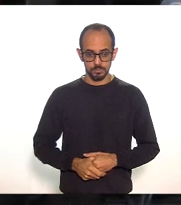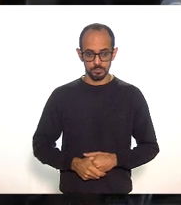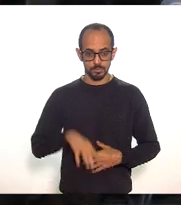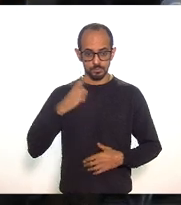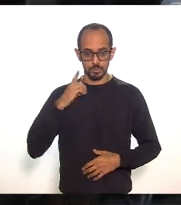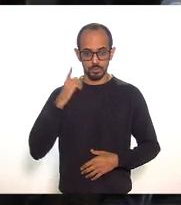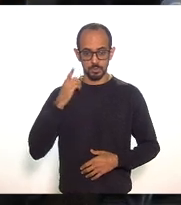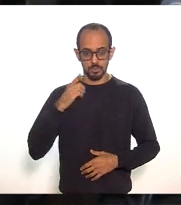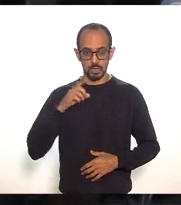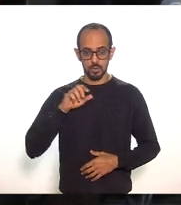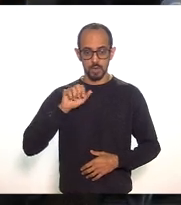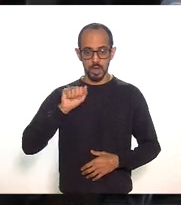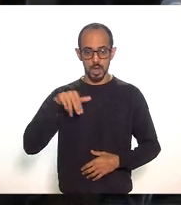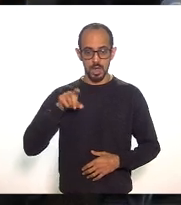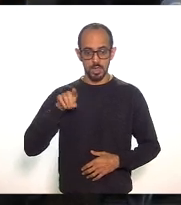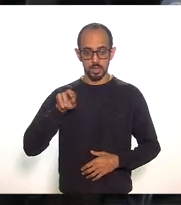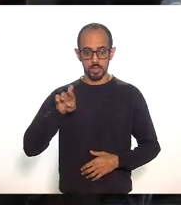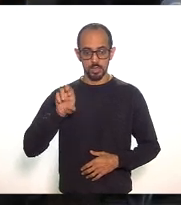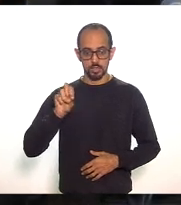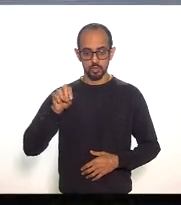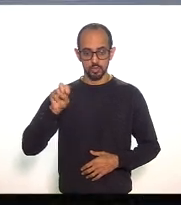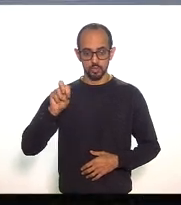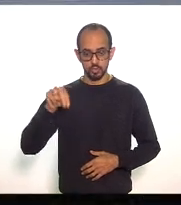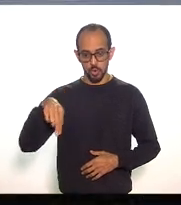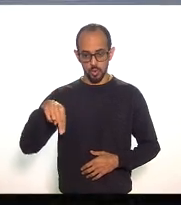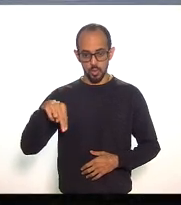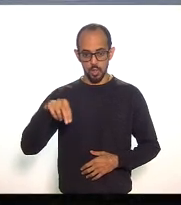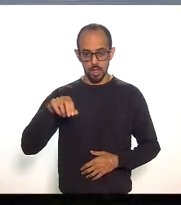Deputado Anderson Alexandre.